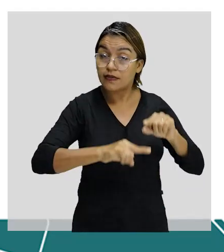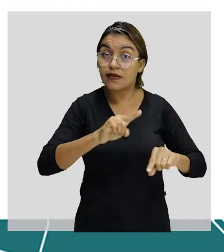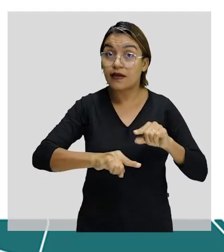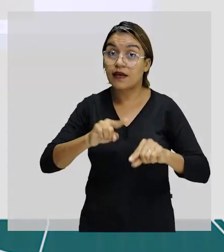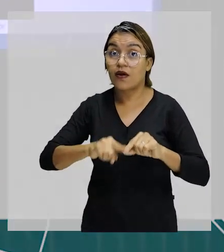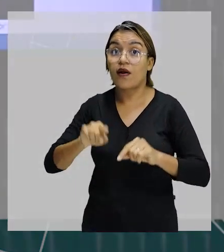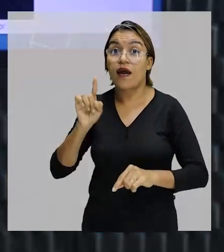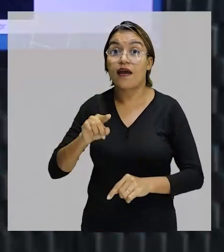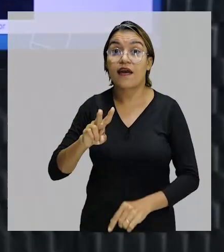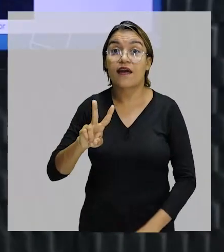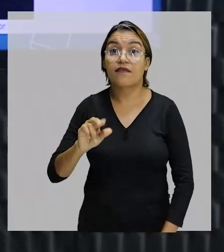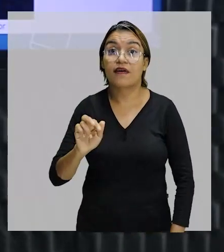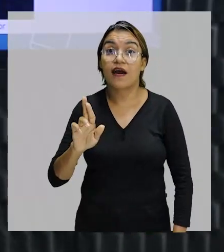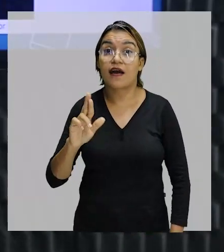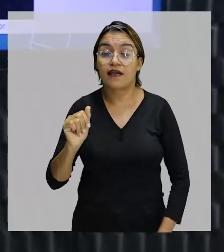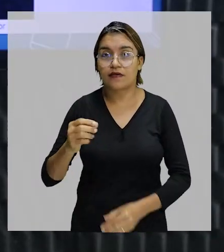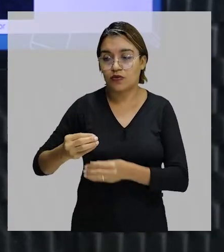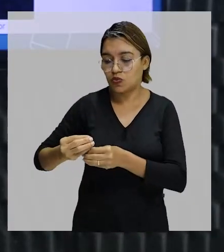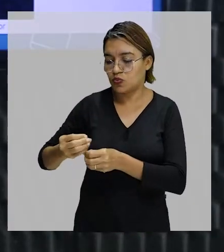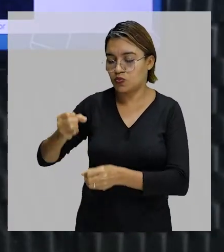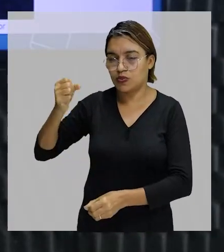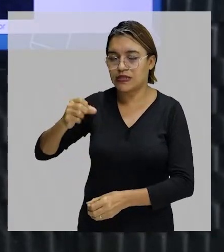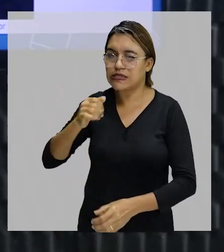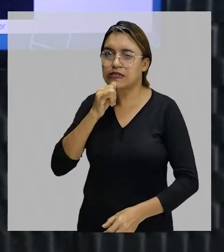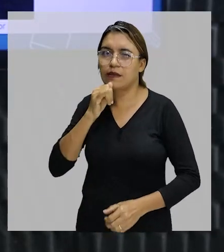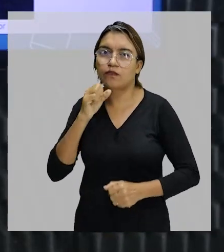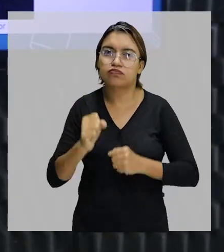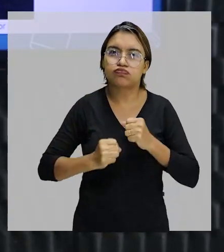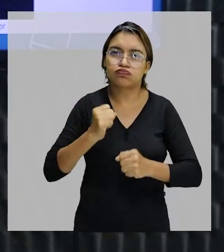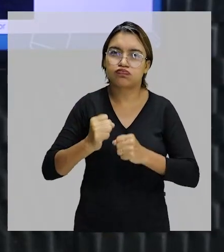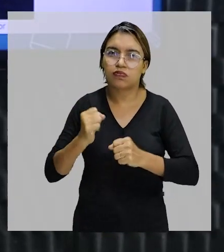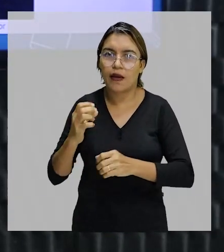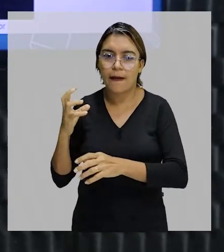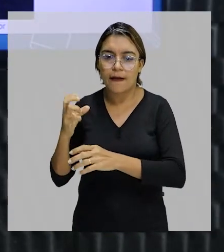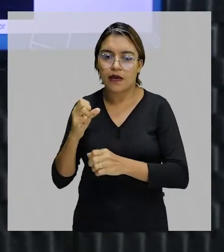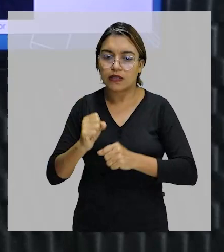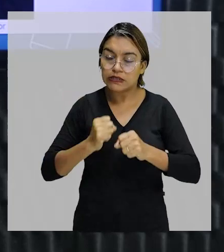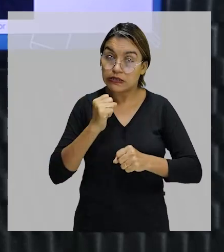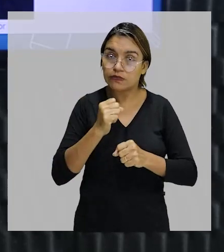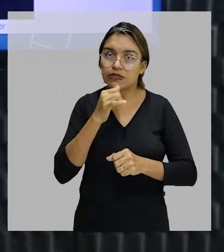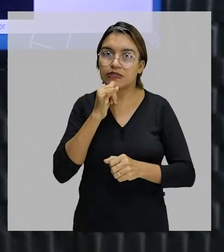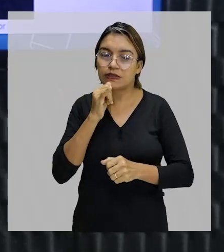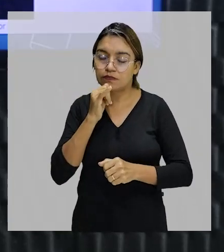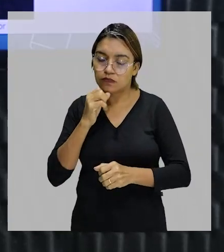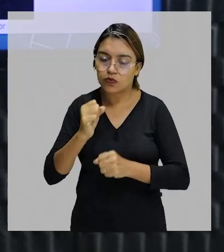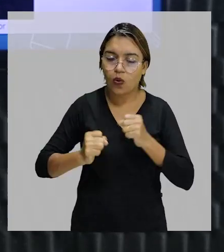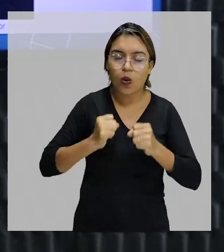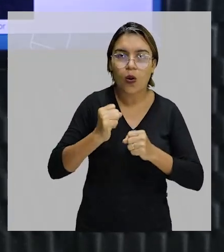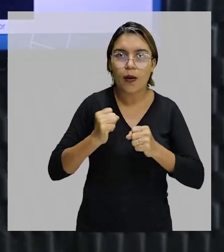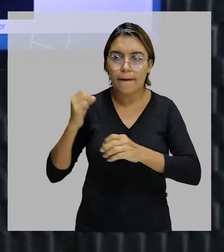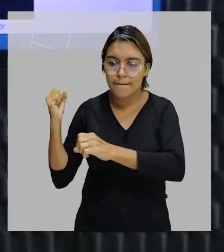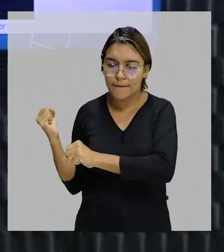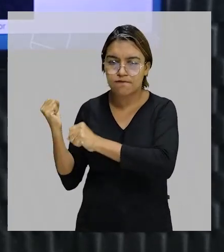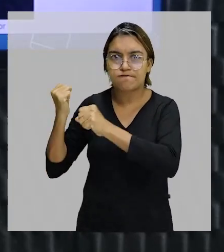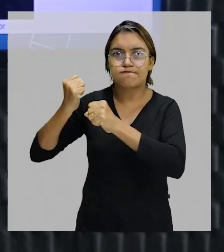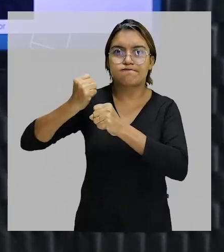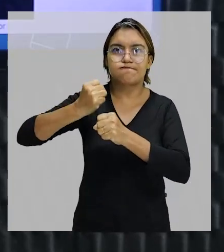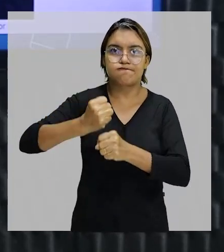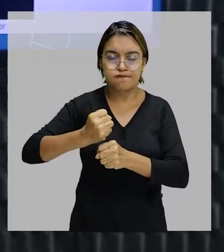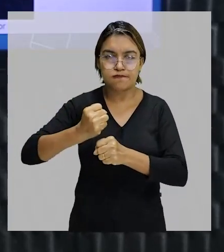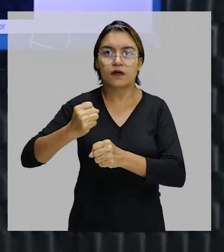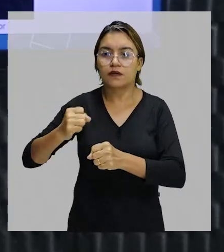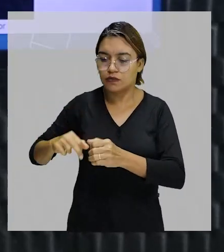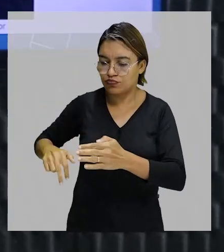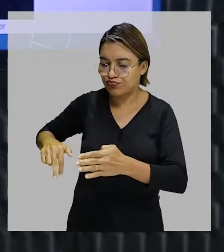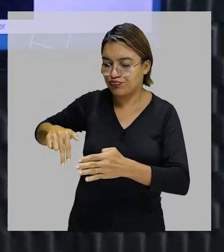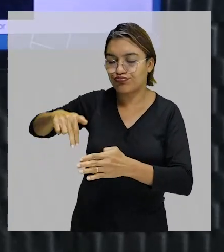equipamento que no caso é a vara. Vem correndo, apoia essa vara no local de apoio e faz esse salto. Aqui o sarrafo também